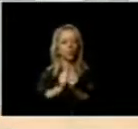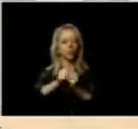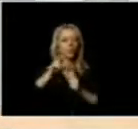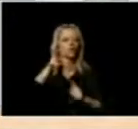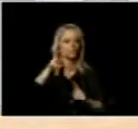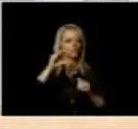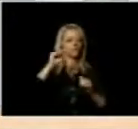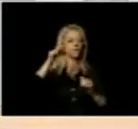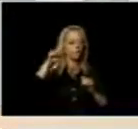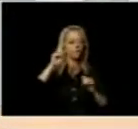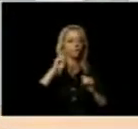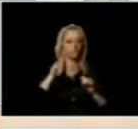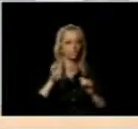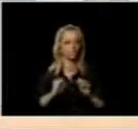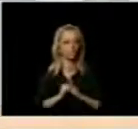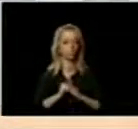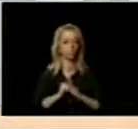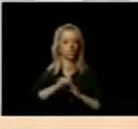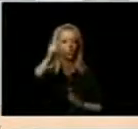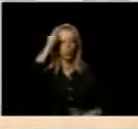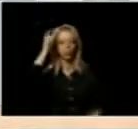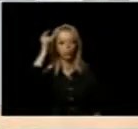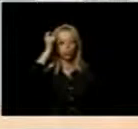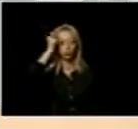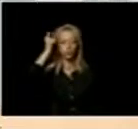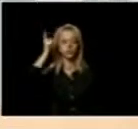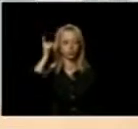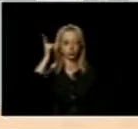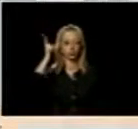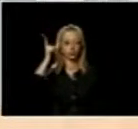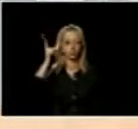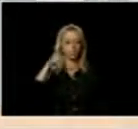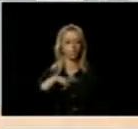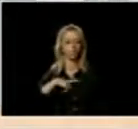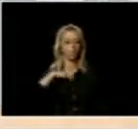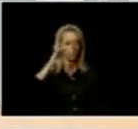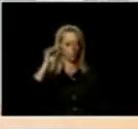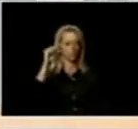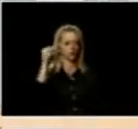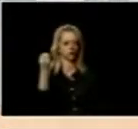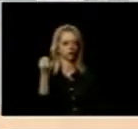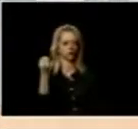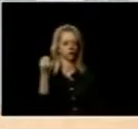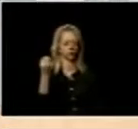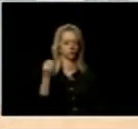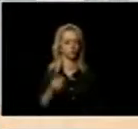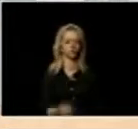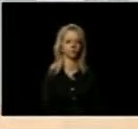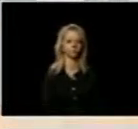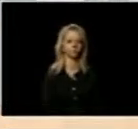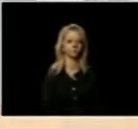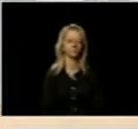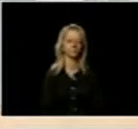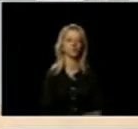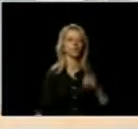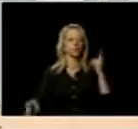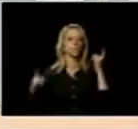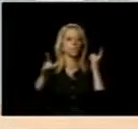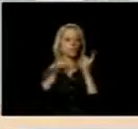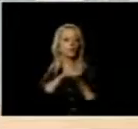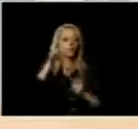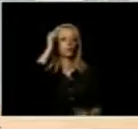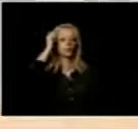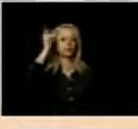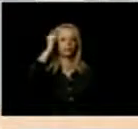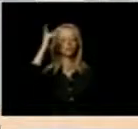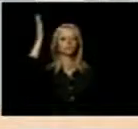difusão das manifestações culturais, tendo como este objetivo, fica, portanto, instituído o Encontro Cultural de Taubaté,